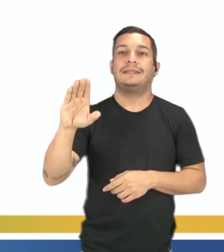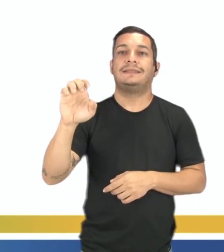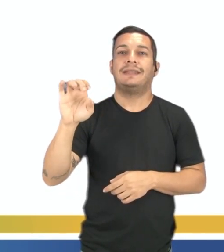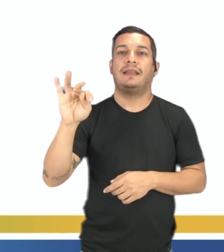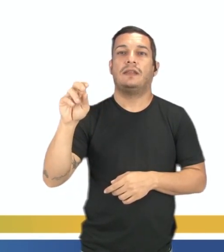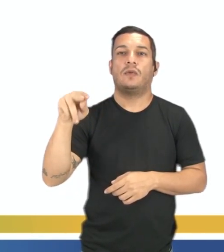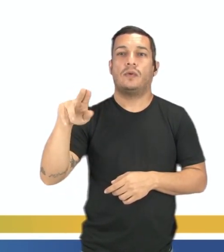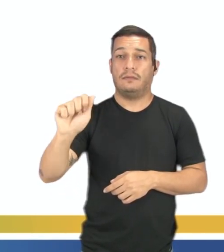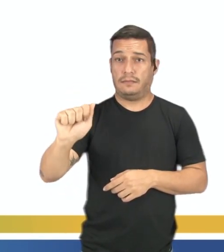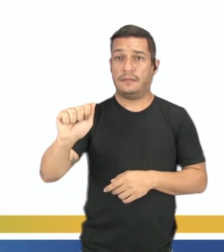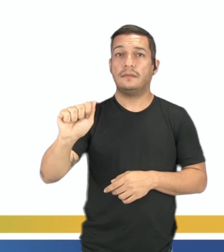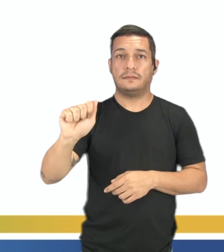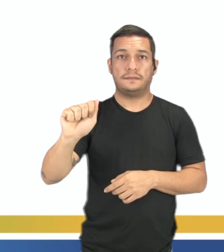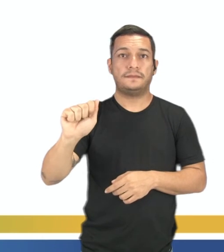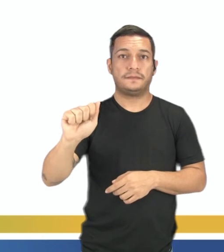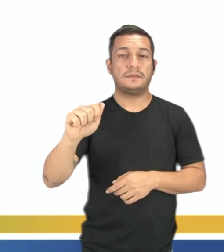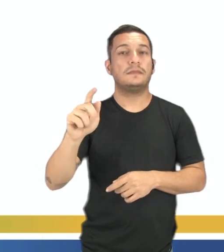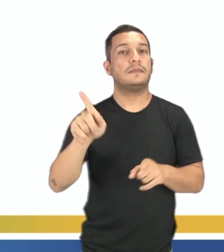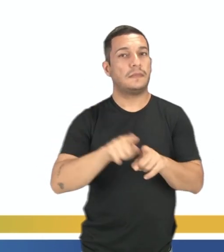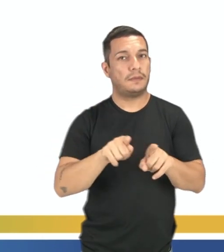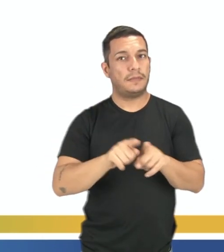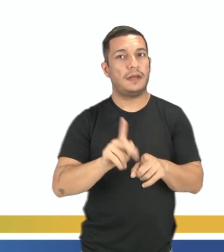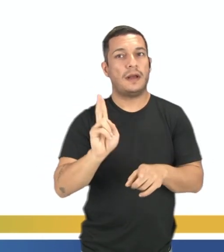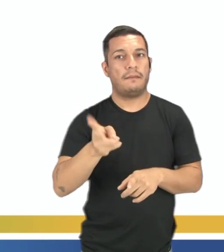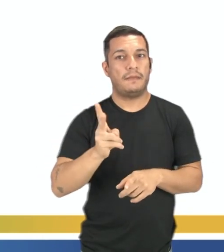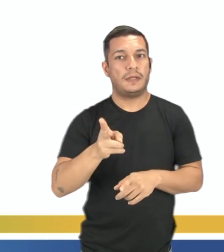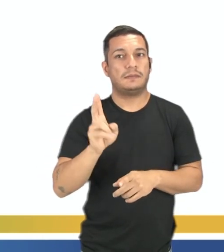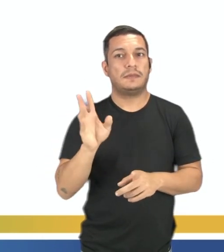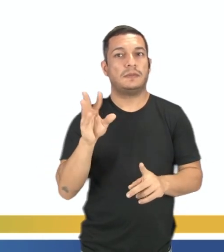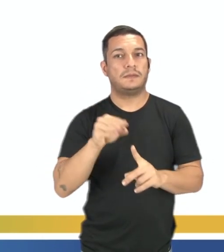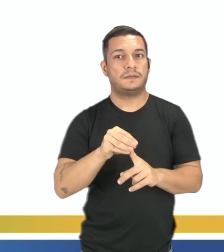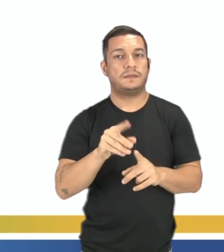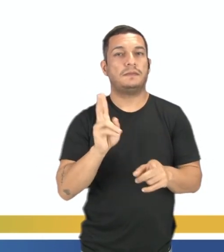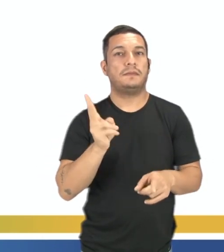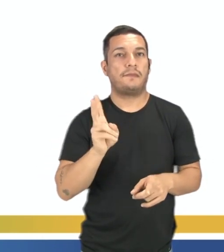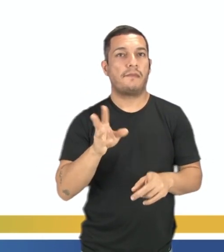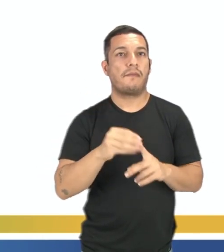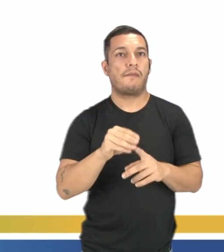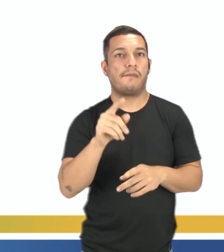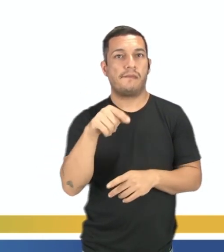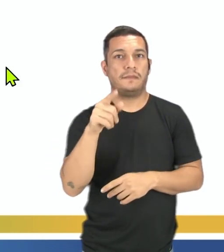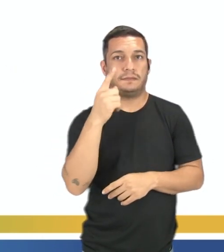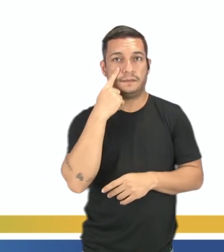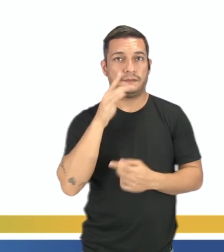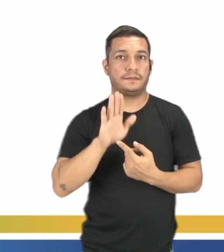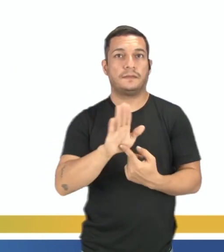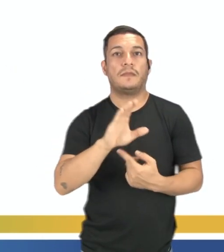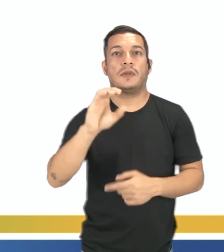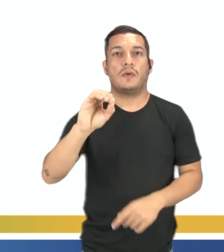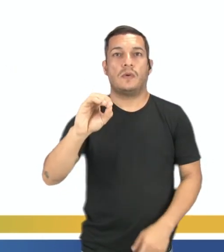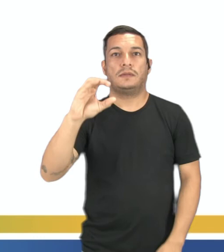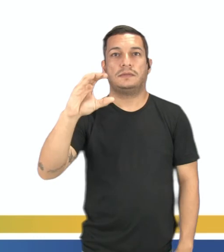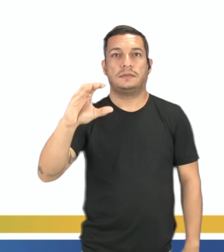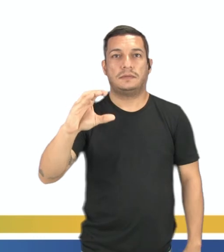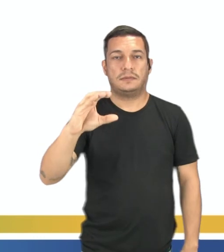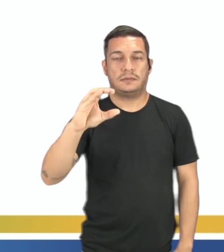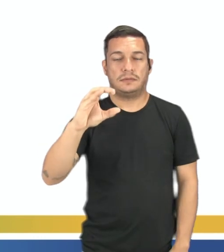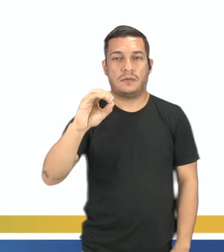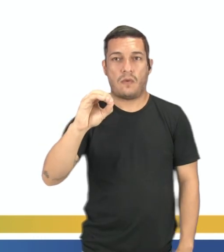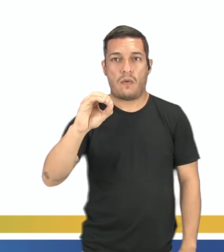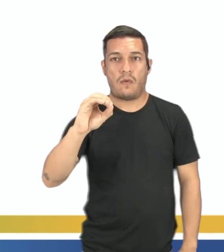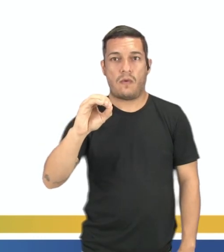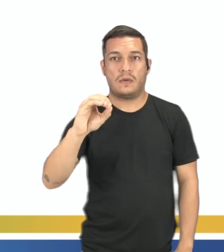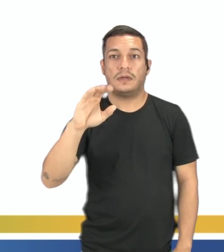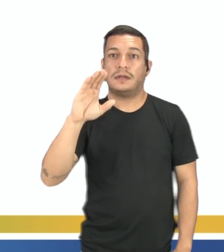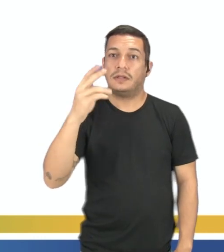cetona beleza aqui a mesma função aqui a mesma função daqui ó ó entre